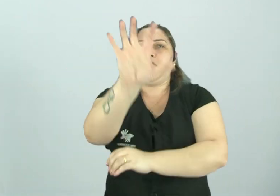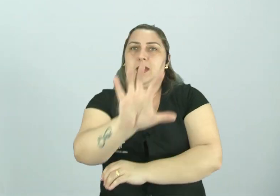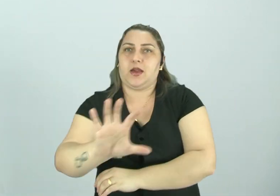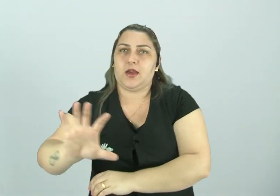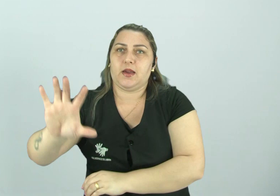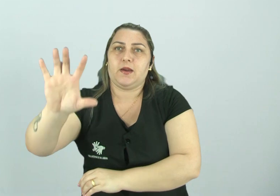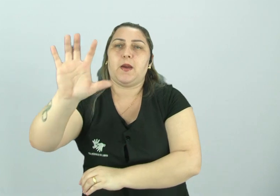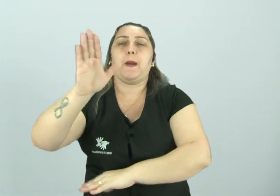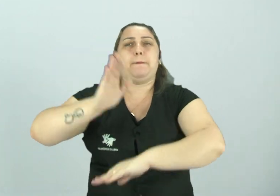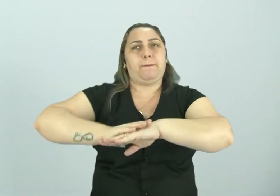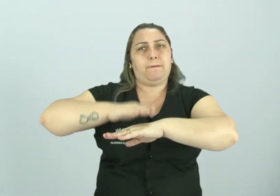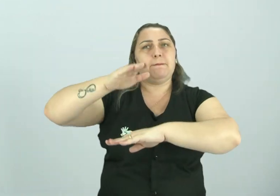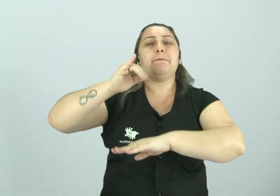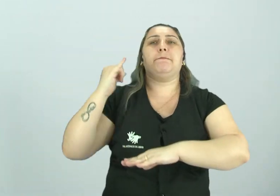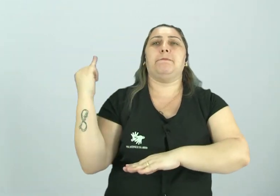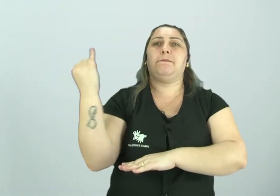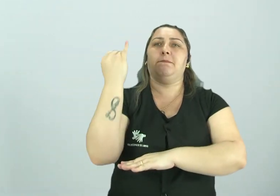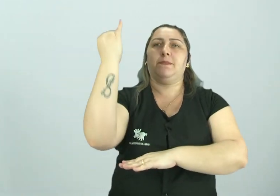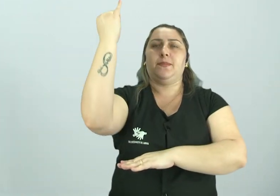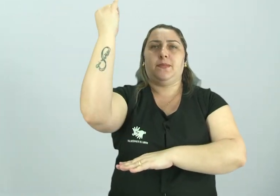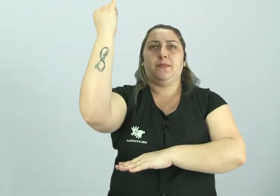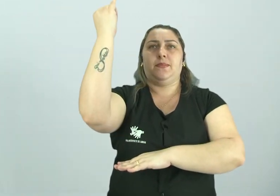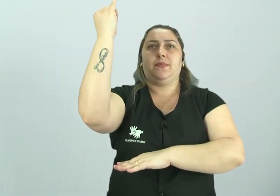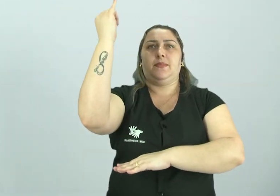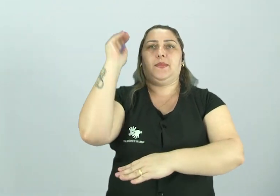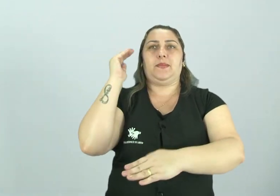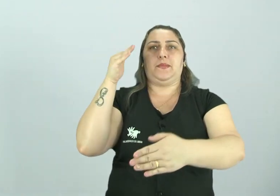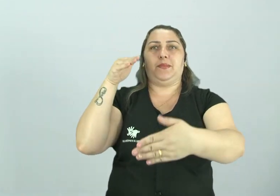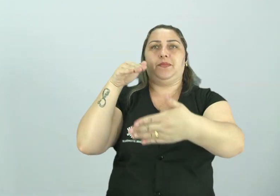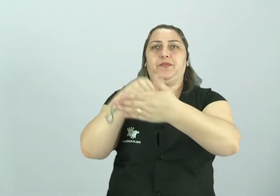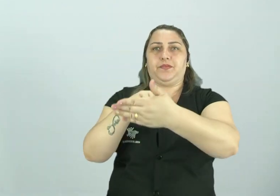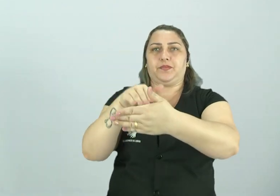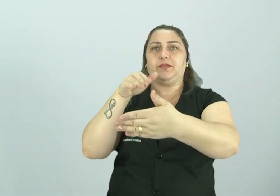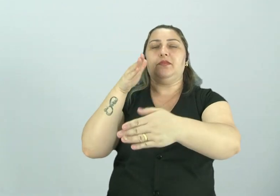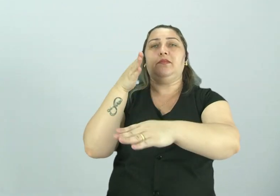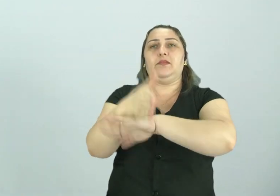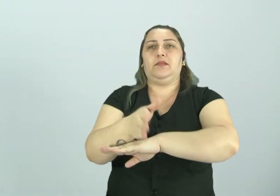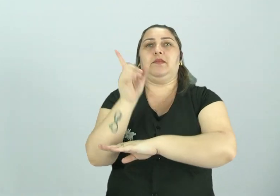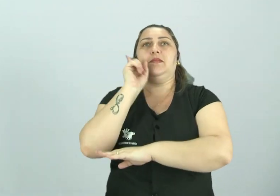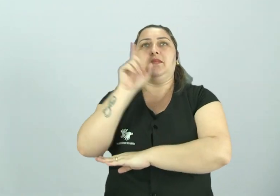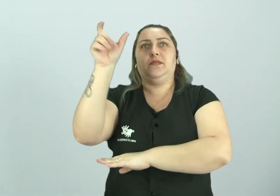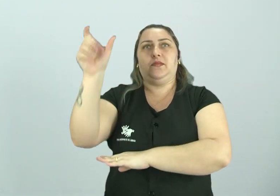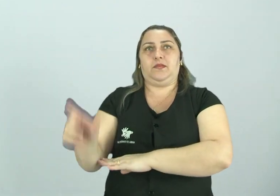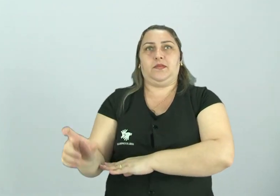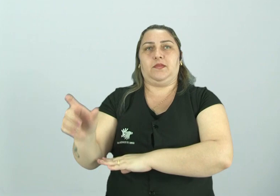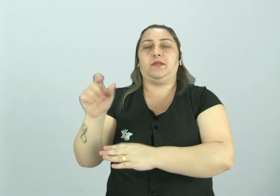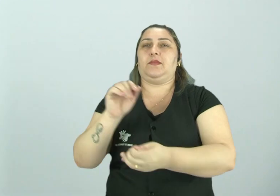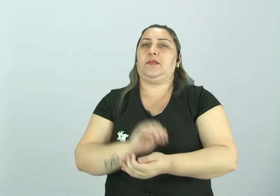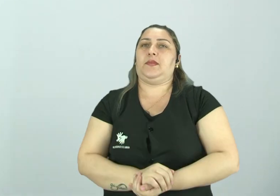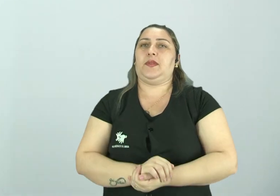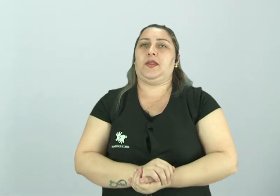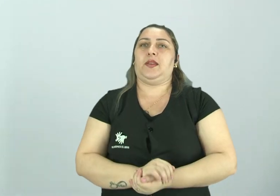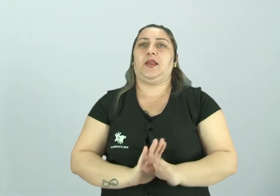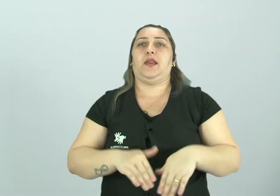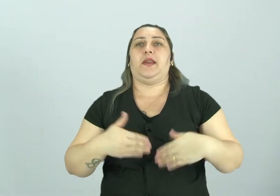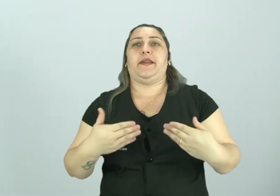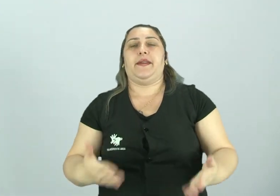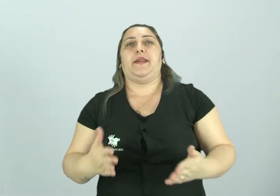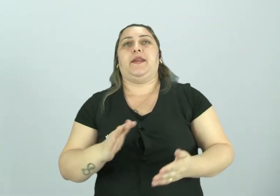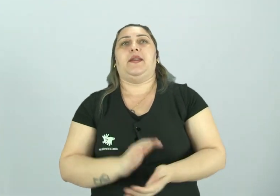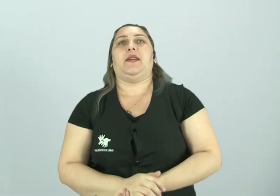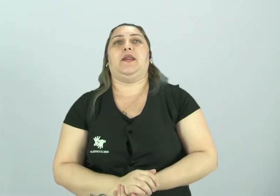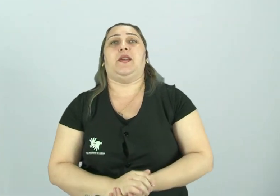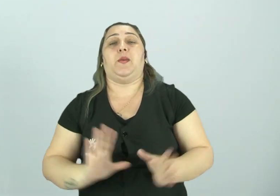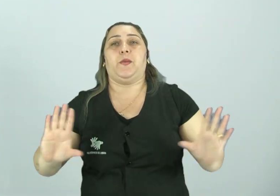situações mais importantes dessas formas de intervenção americana no continente. E aí,